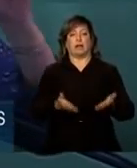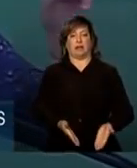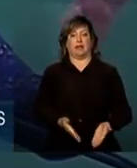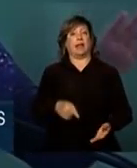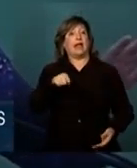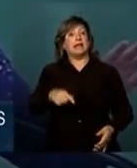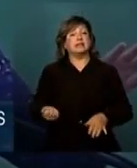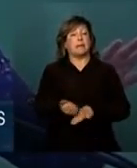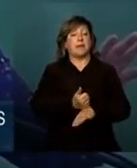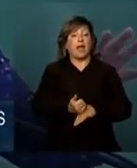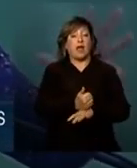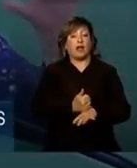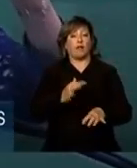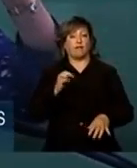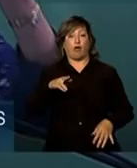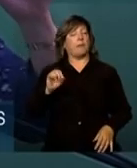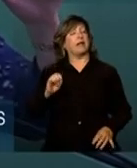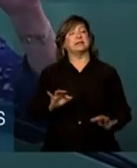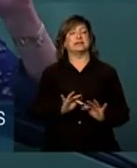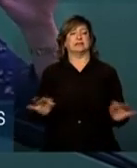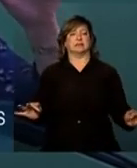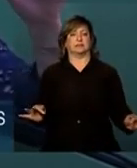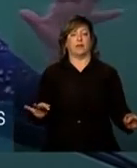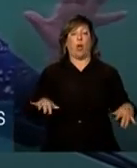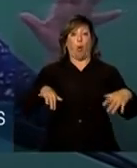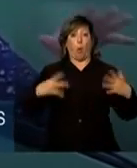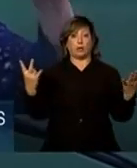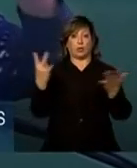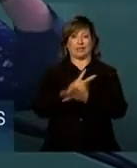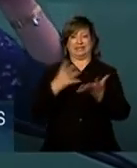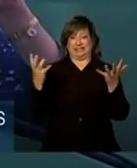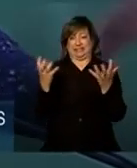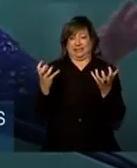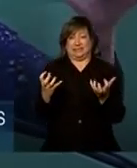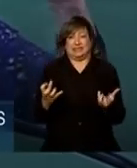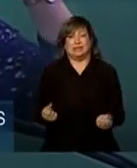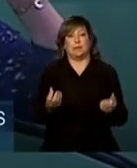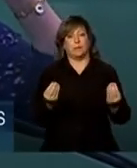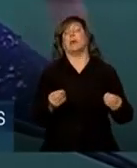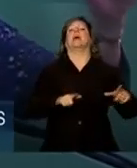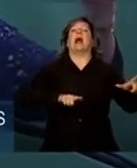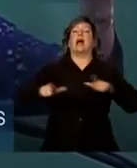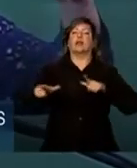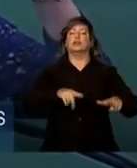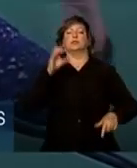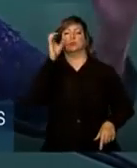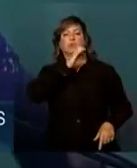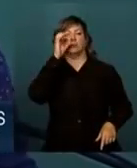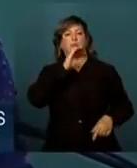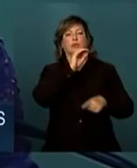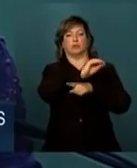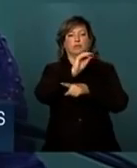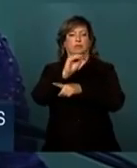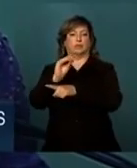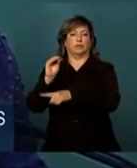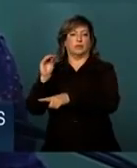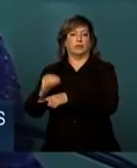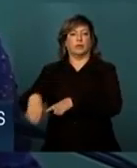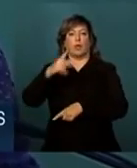forma é simples. Quando ela vier pesada, ações emergenciais para dar suporte